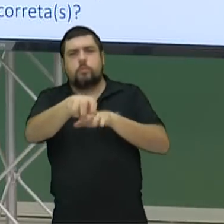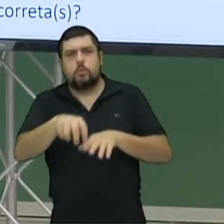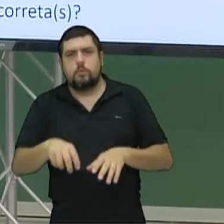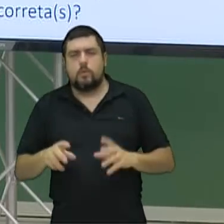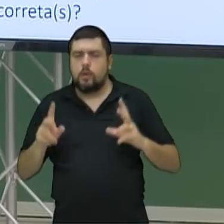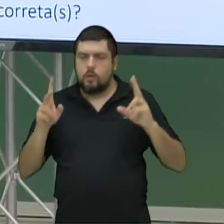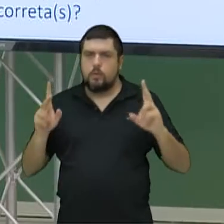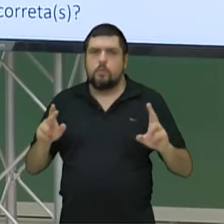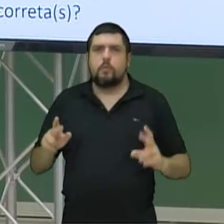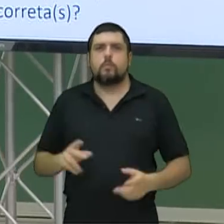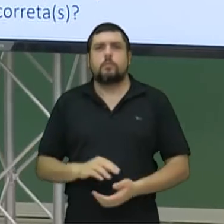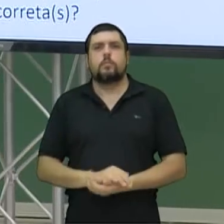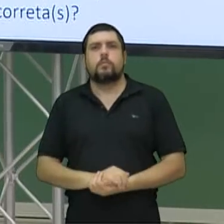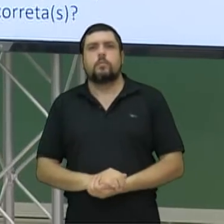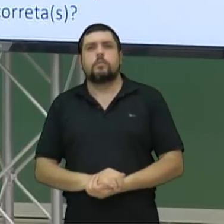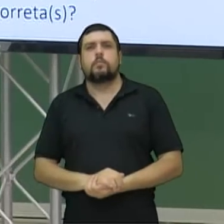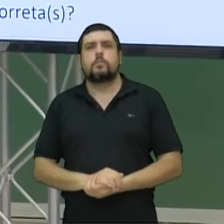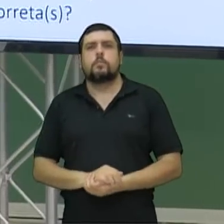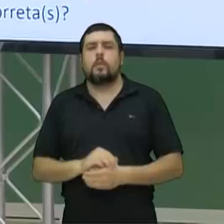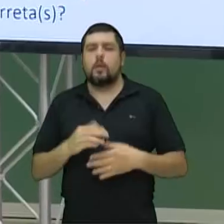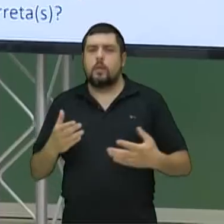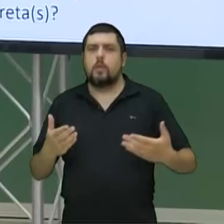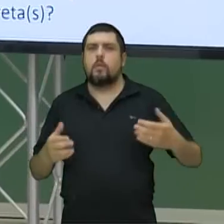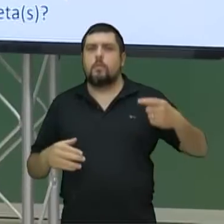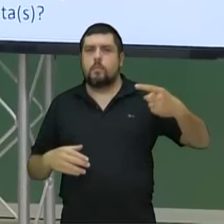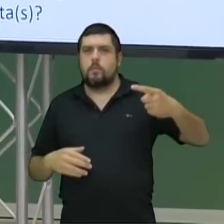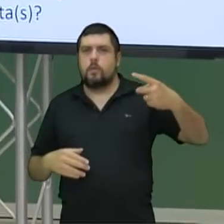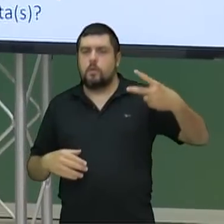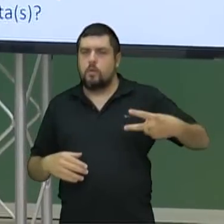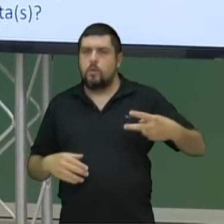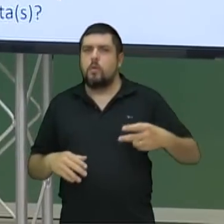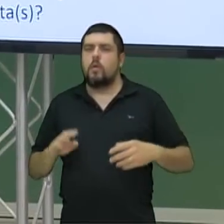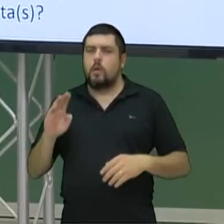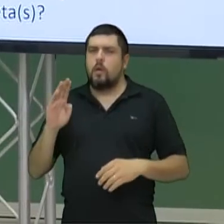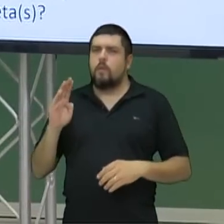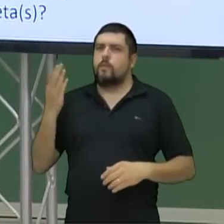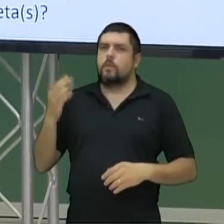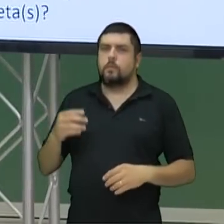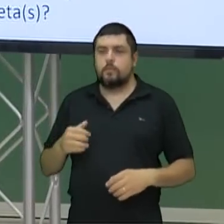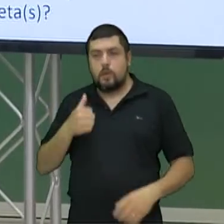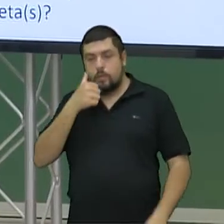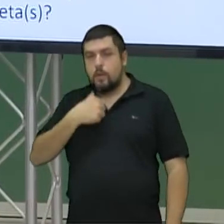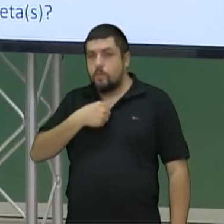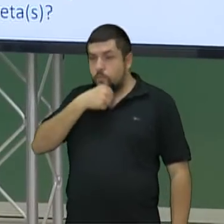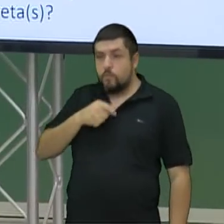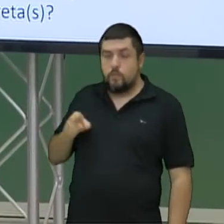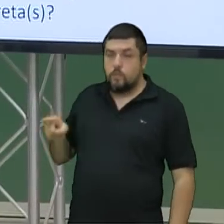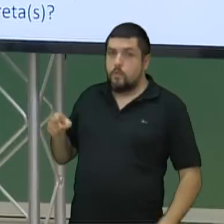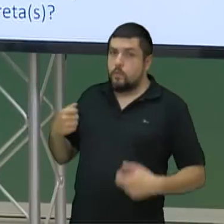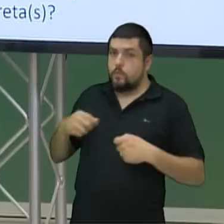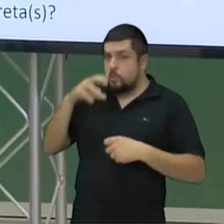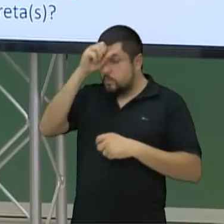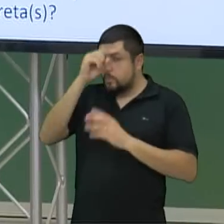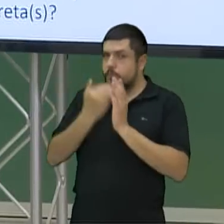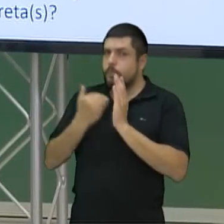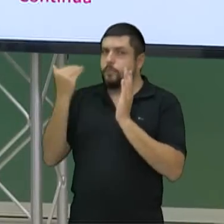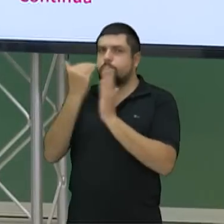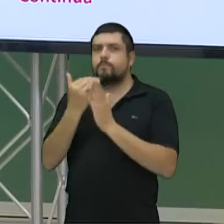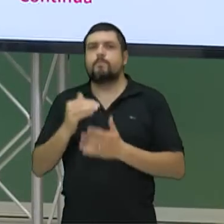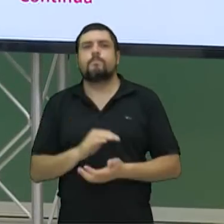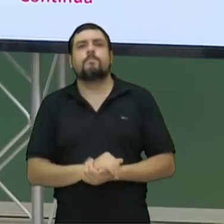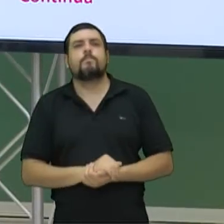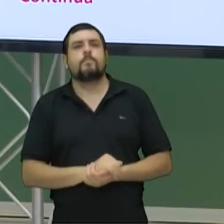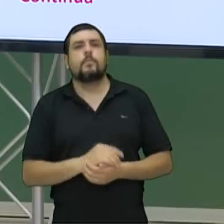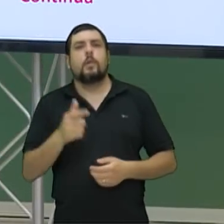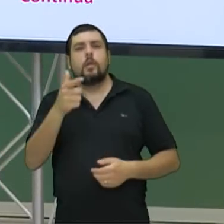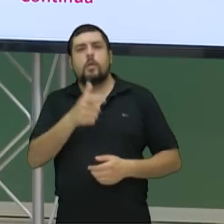meus queridos? Então, as duas questões estão falsas. Por favor, o Clay precisa entender um pouquinho mais sobre as leis de Newton. Gente, vamos lá, ter uma continuidade aqui, ó,